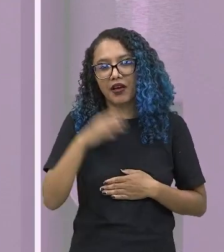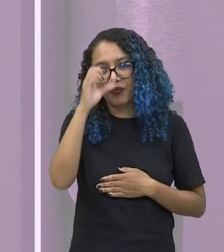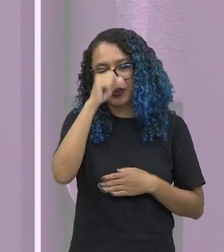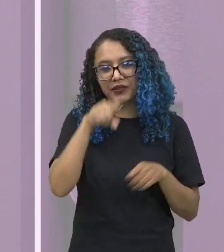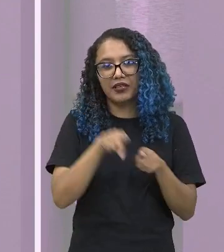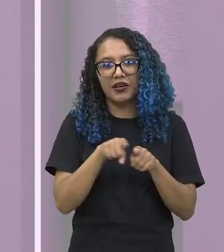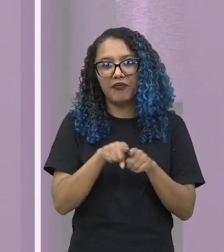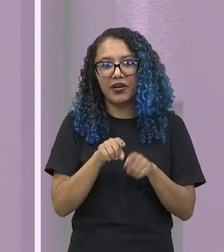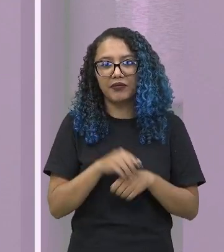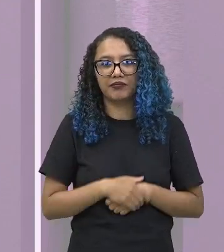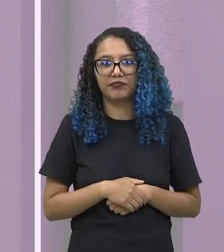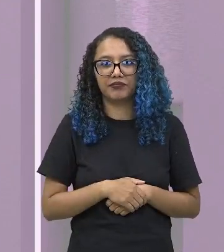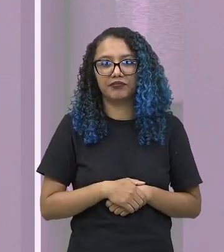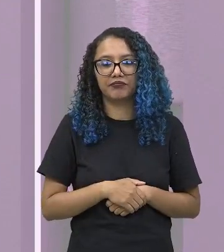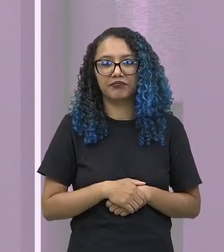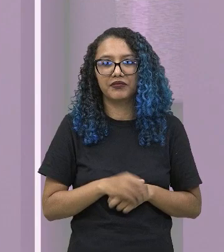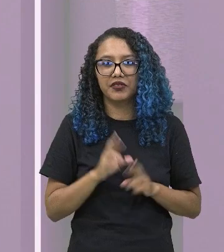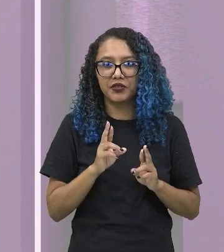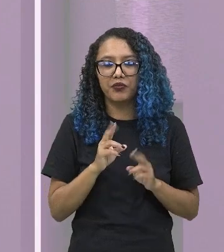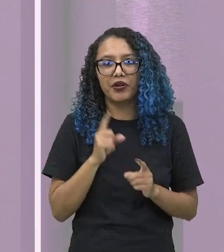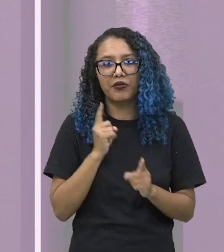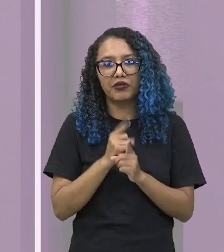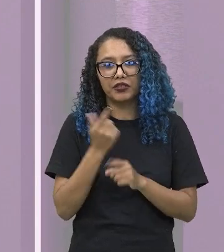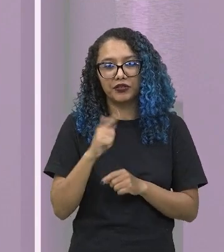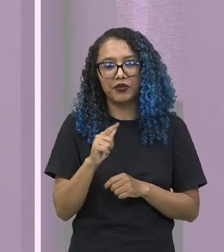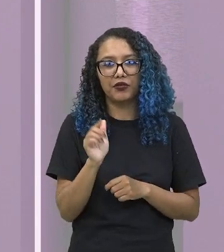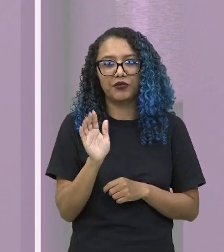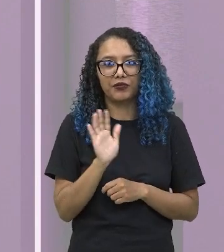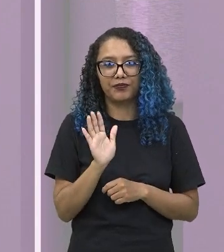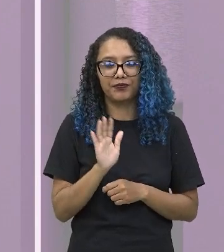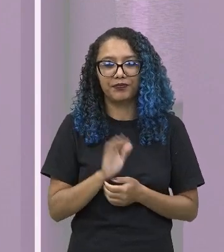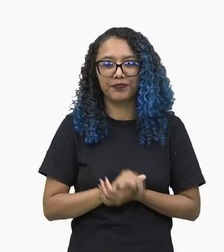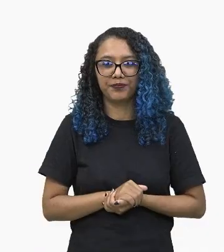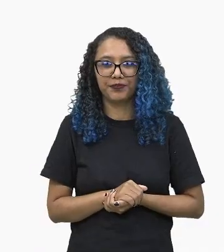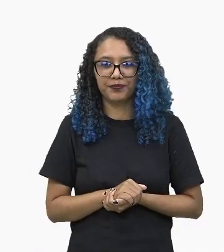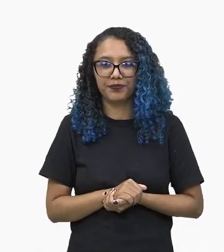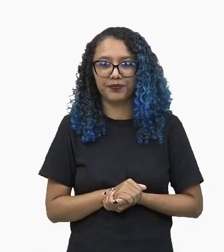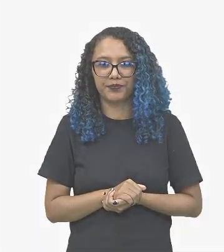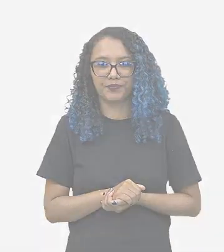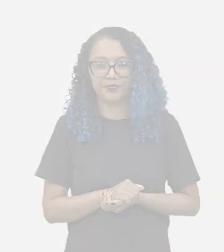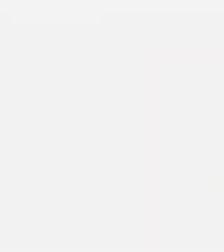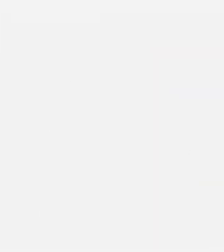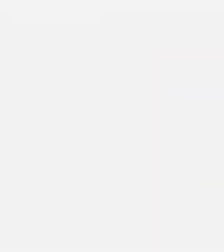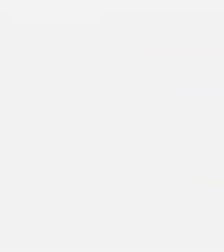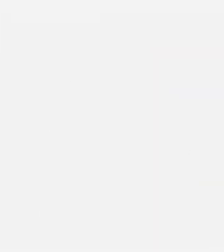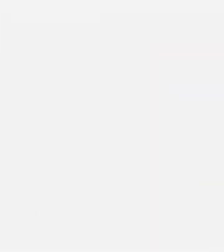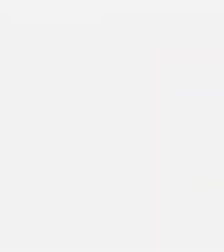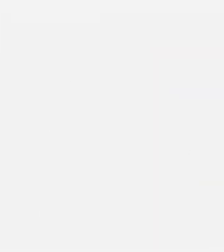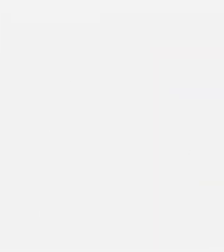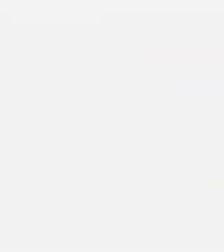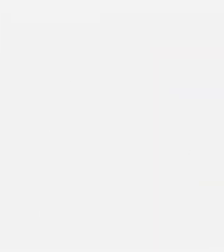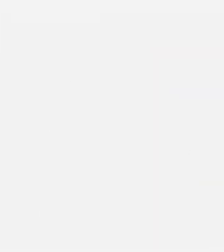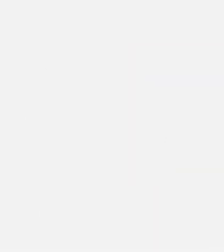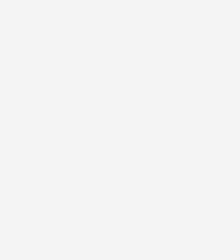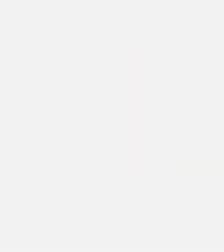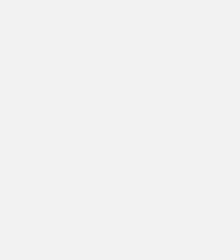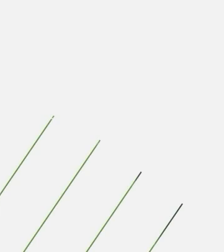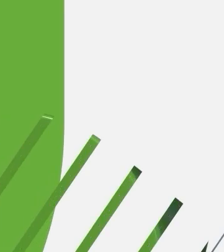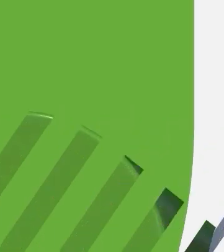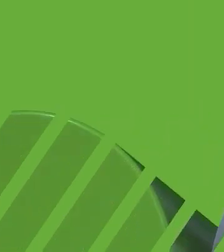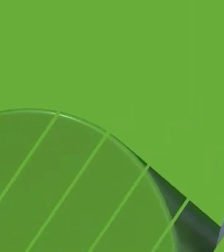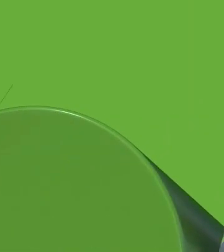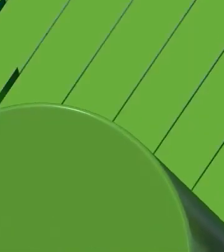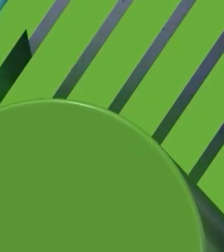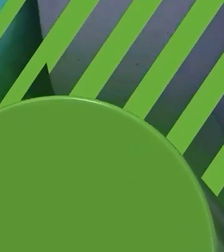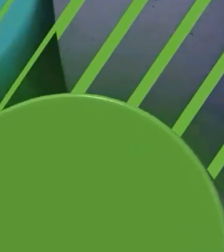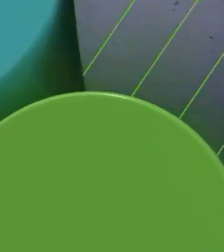aprendido e espero encontrá-los aqui novamente numa próxima oportunidade. Até mais!